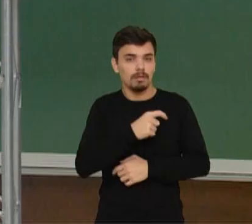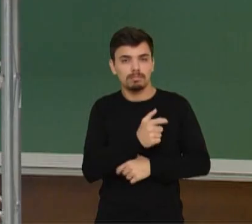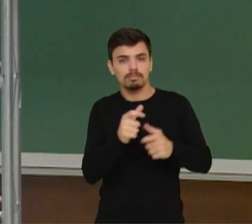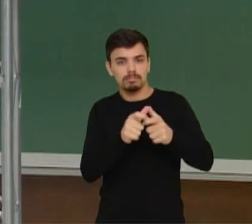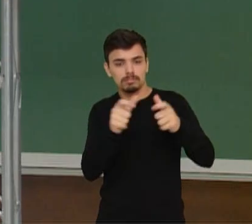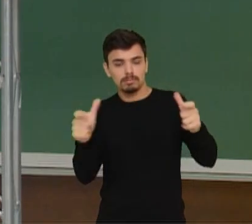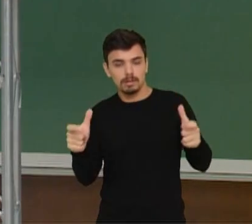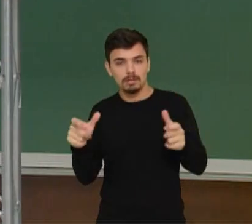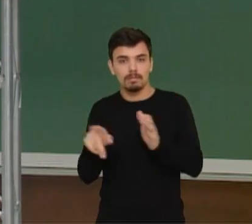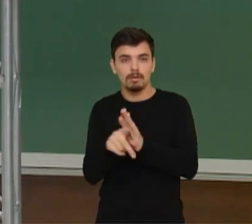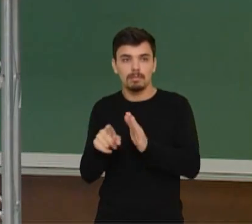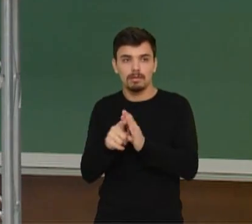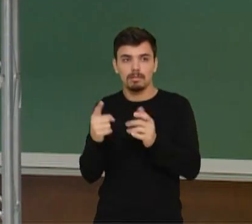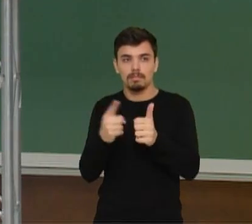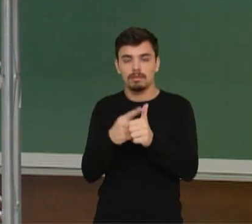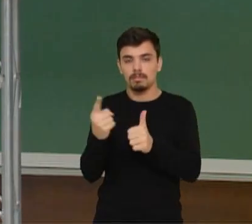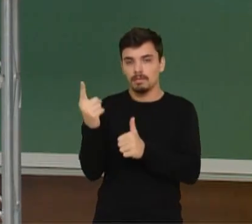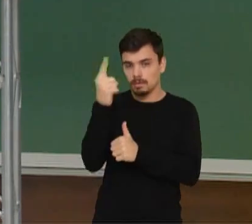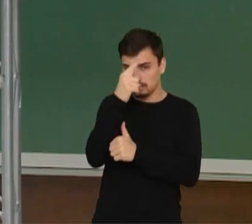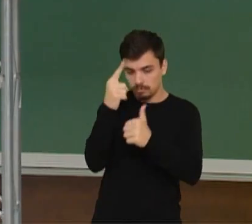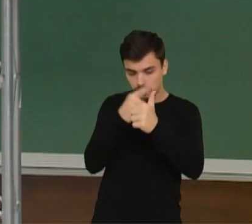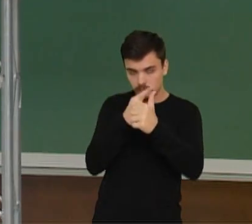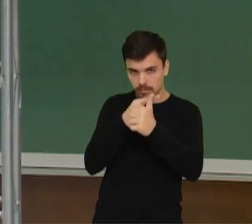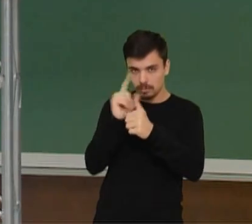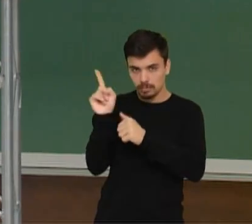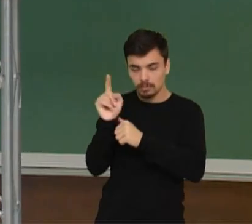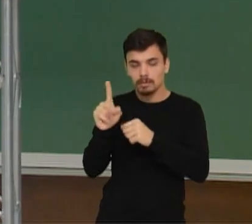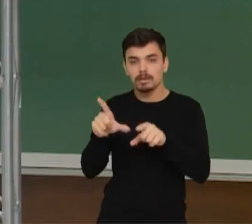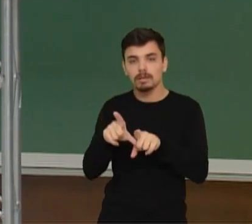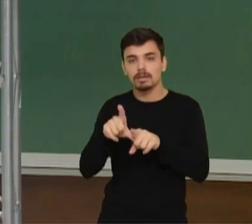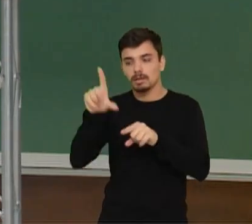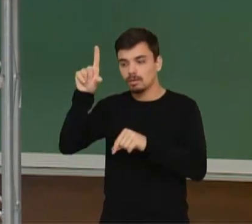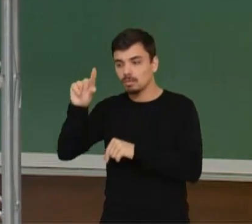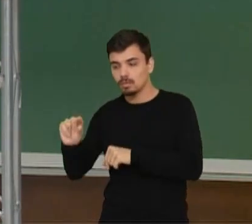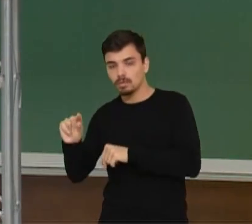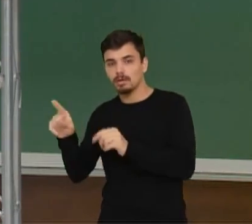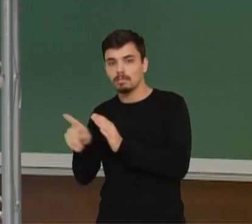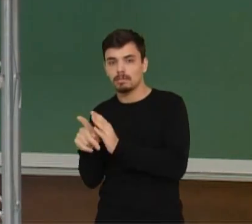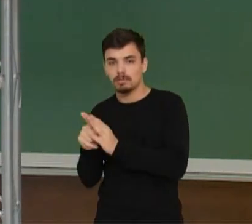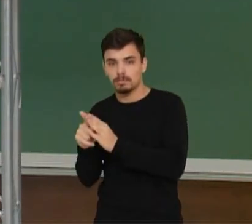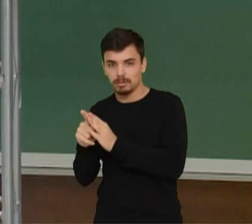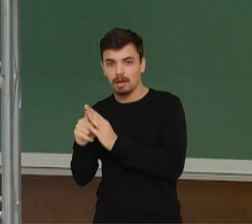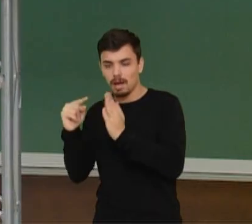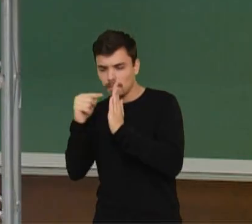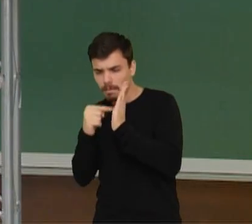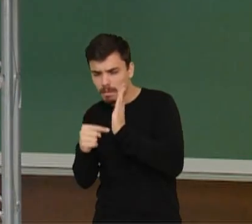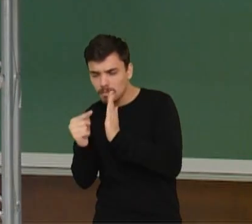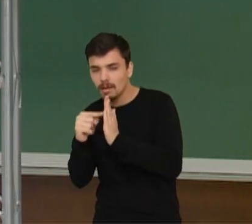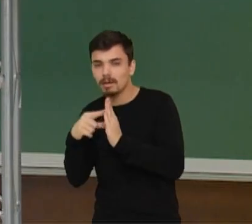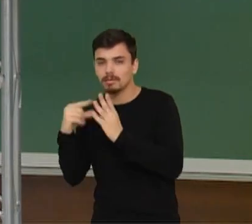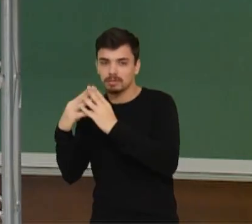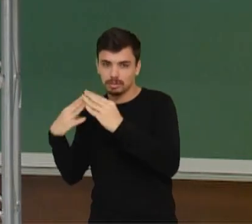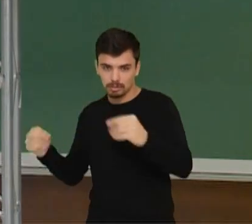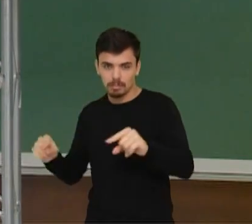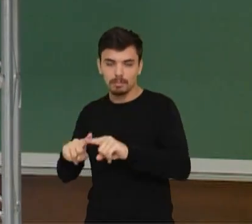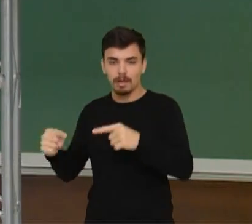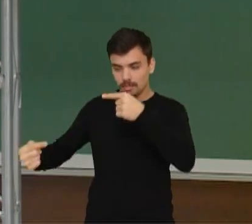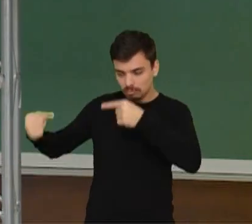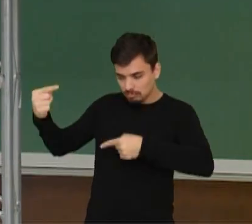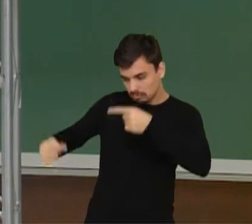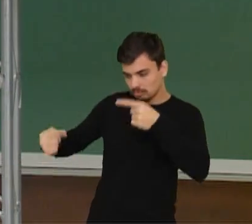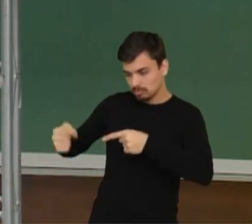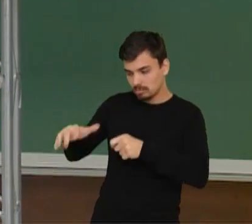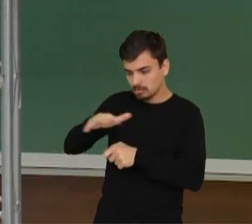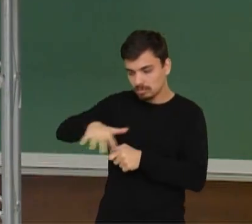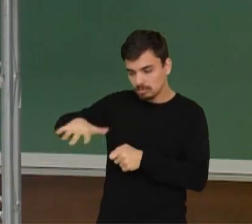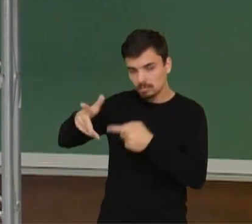onça parda, provavelmente está tendo uma diminuição do número de onça pintada, porque elas concorrem, elas disputam o mesmo